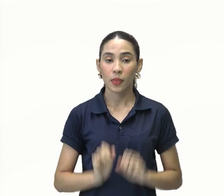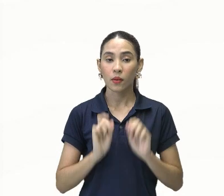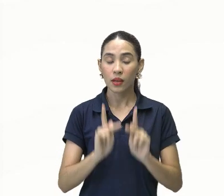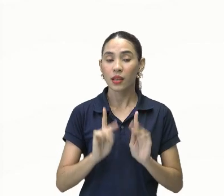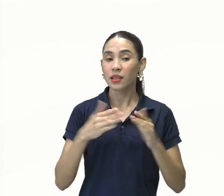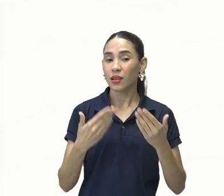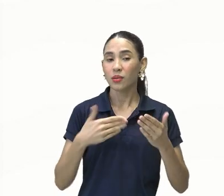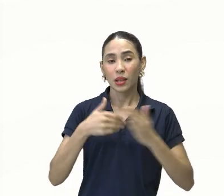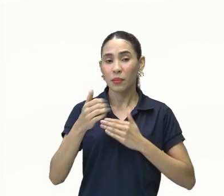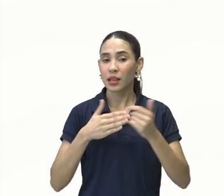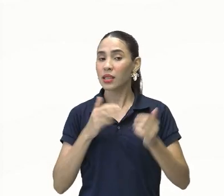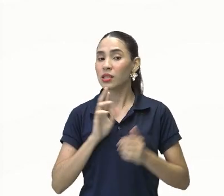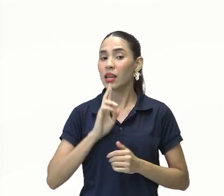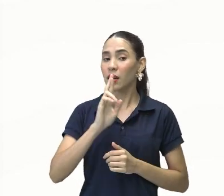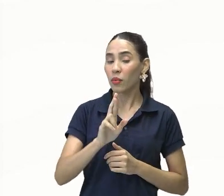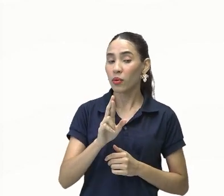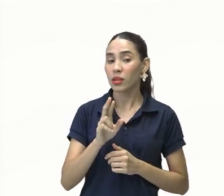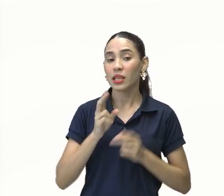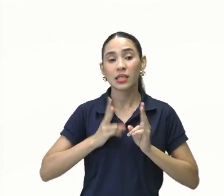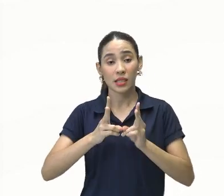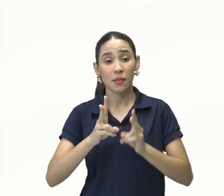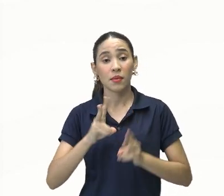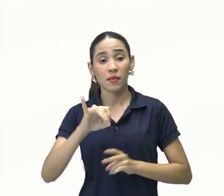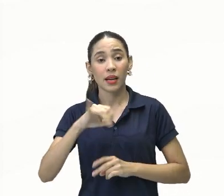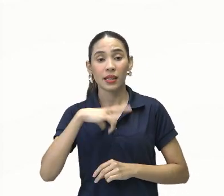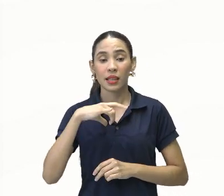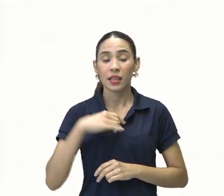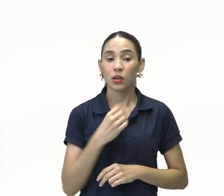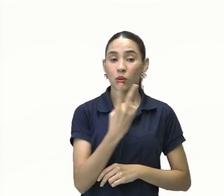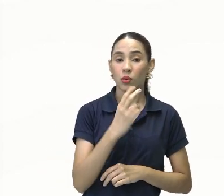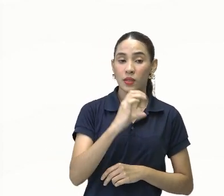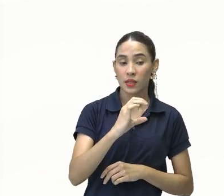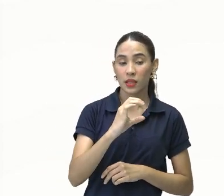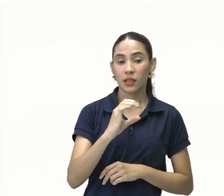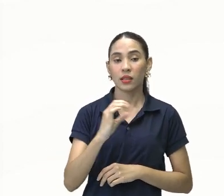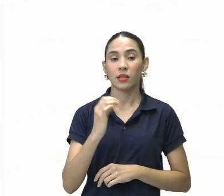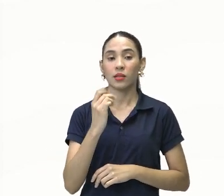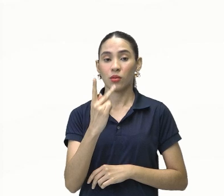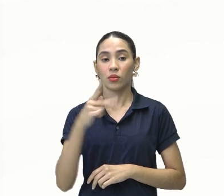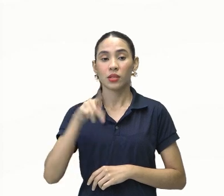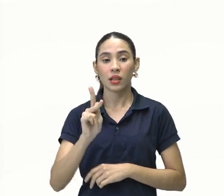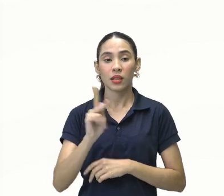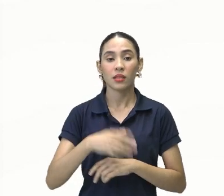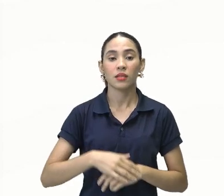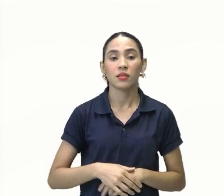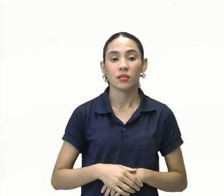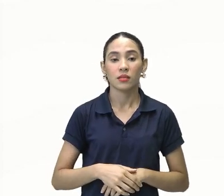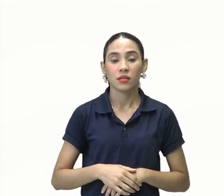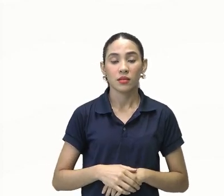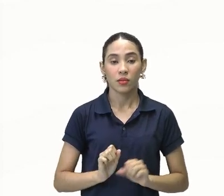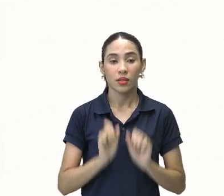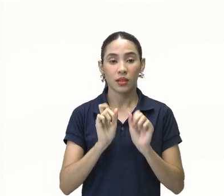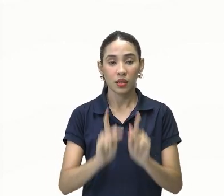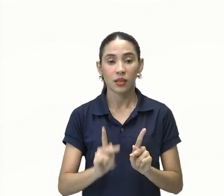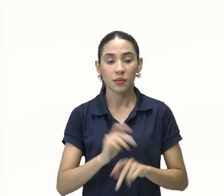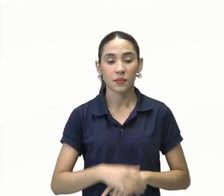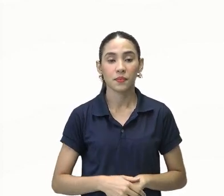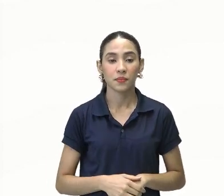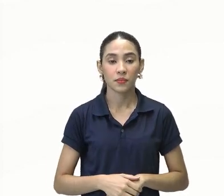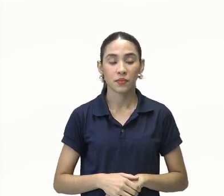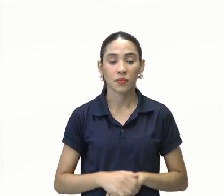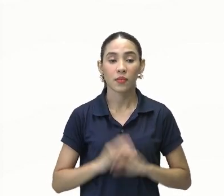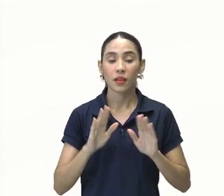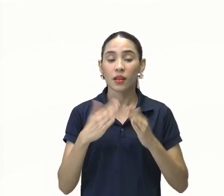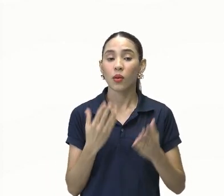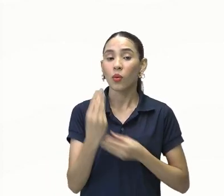Então, independente do resultado, eu sempre vou ter 2C e 2K. Tá bom?